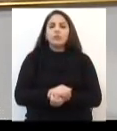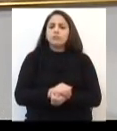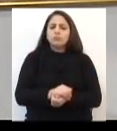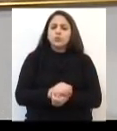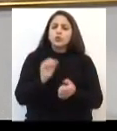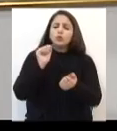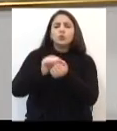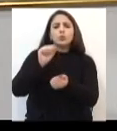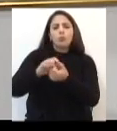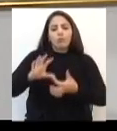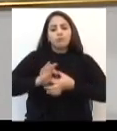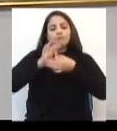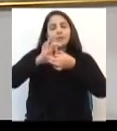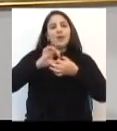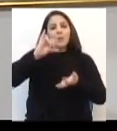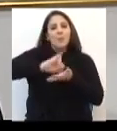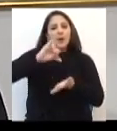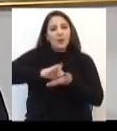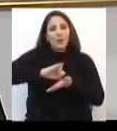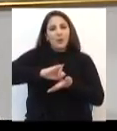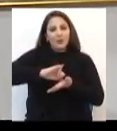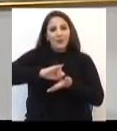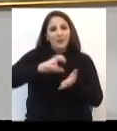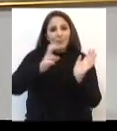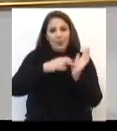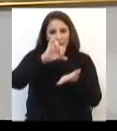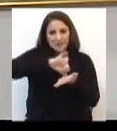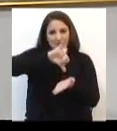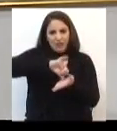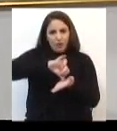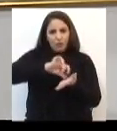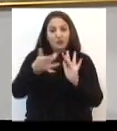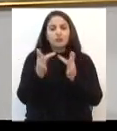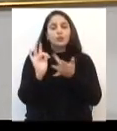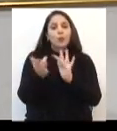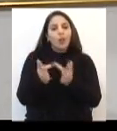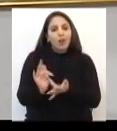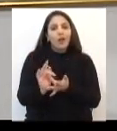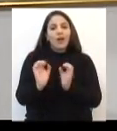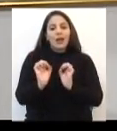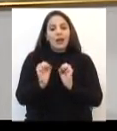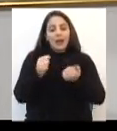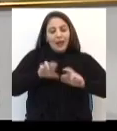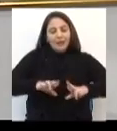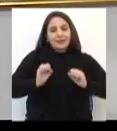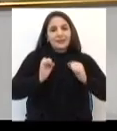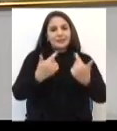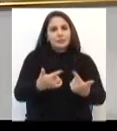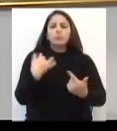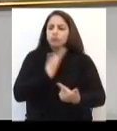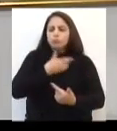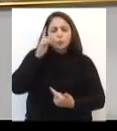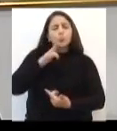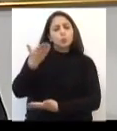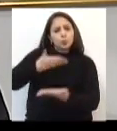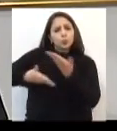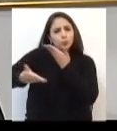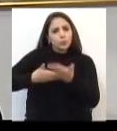junto ao Banco Central, um projeto para expandir também a nossa área de ação, que hoje é 5 municípios. Fomos